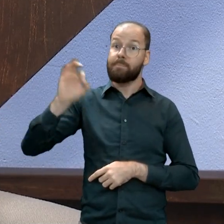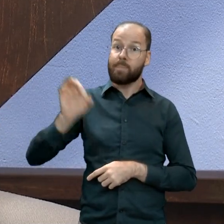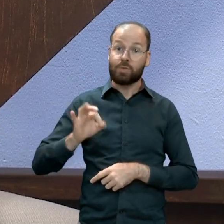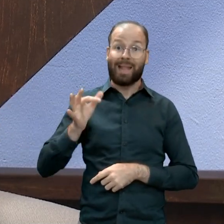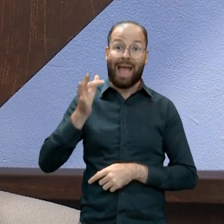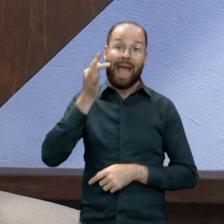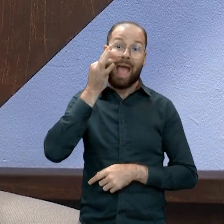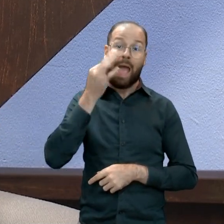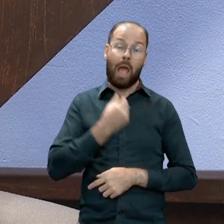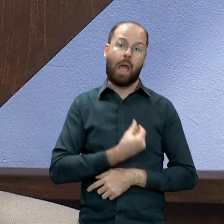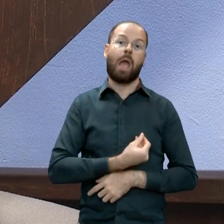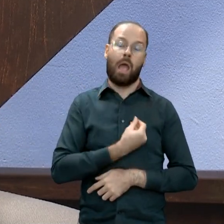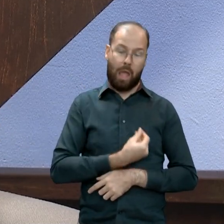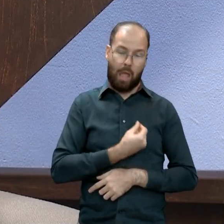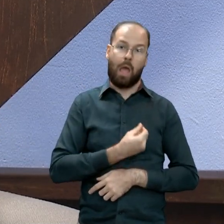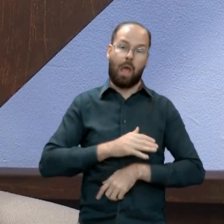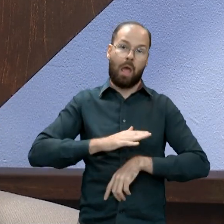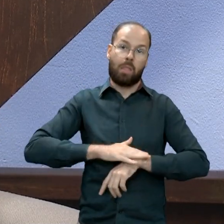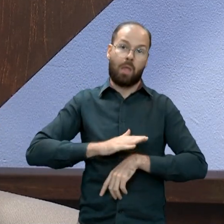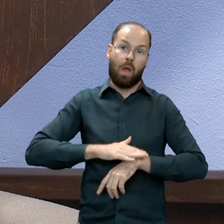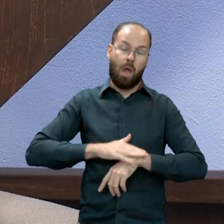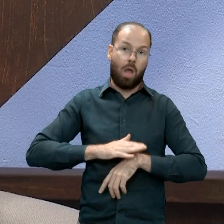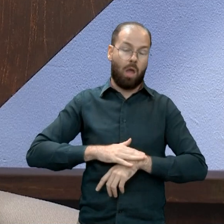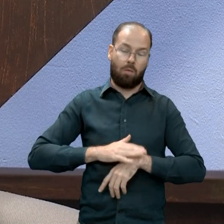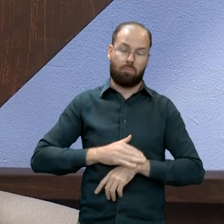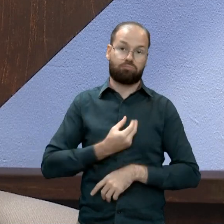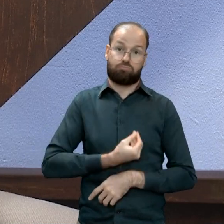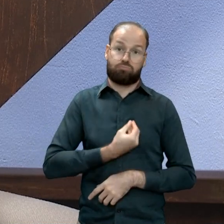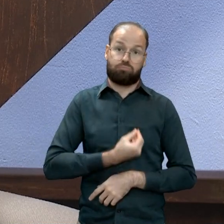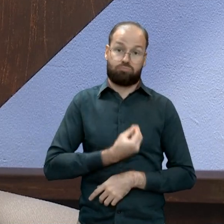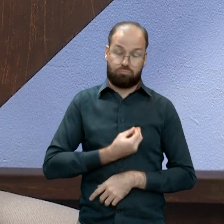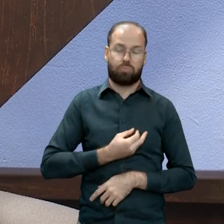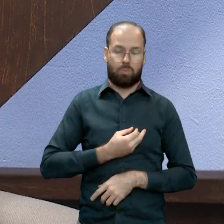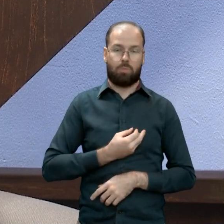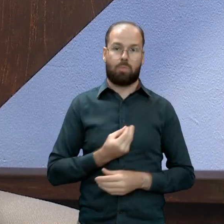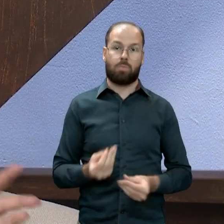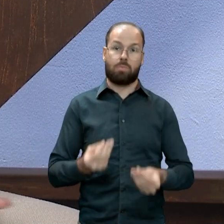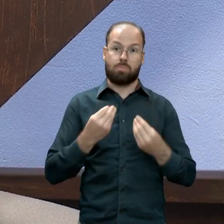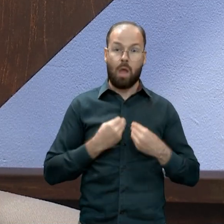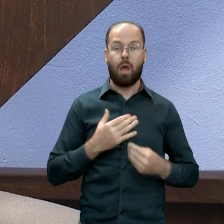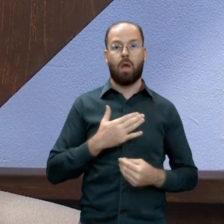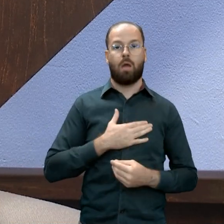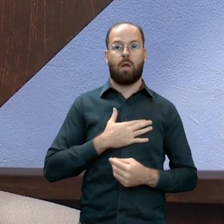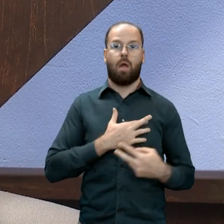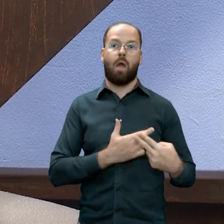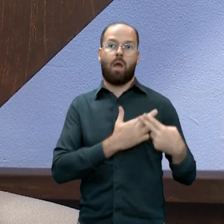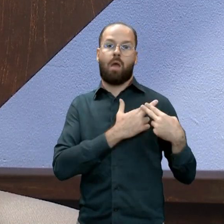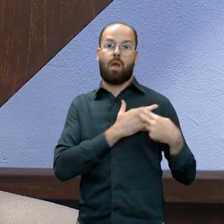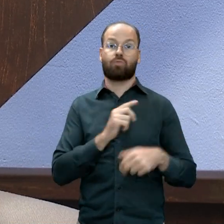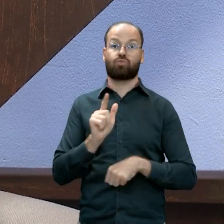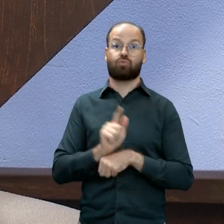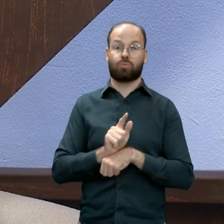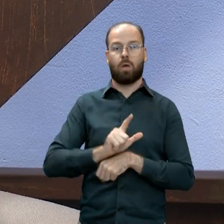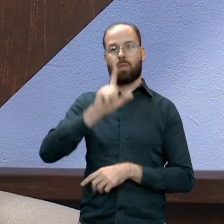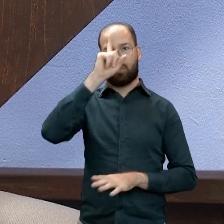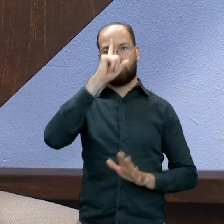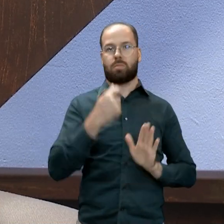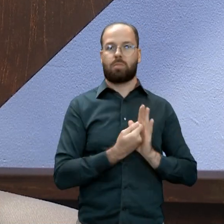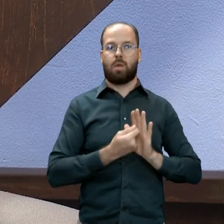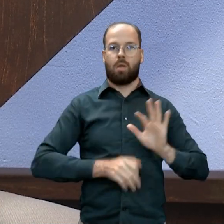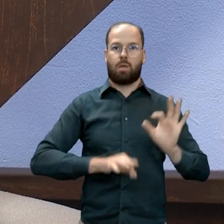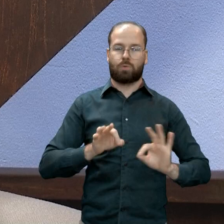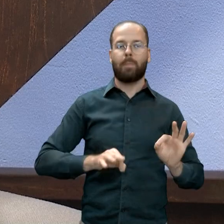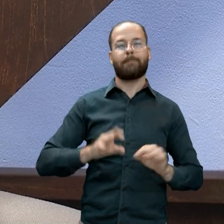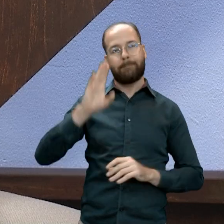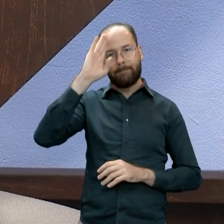sendo tabulados de forma inteligente para o gestor tomar a decisão. Eu acho que foi a principal mudança aí do mercado. Então, o crescimento